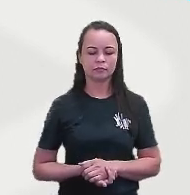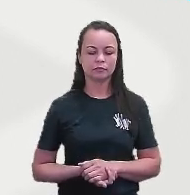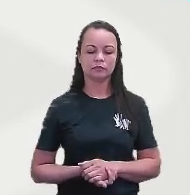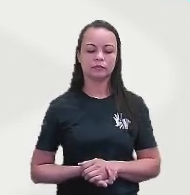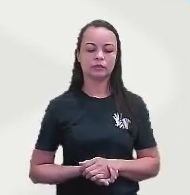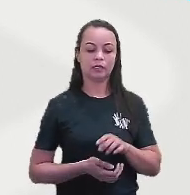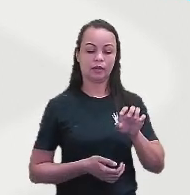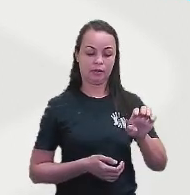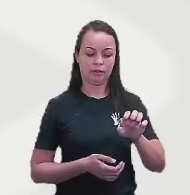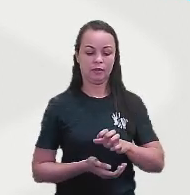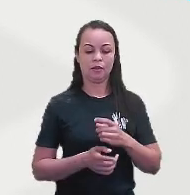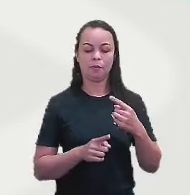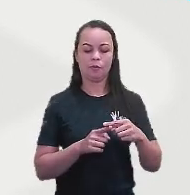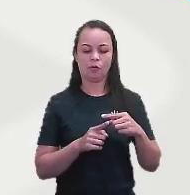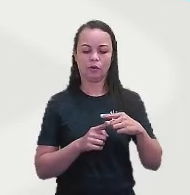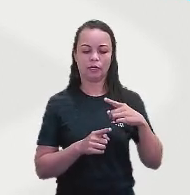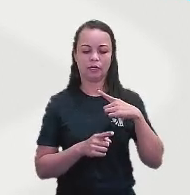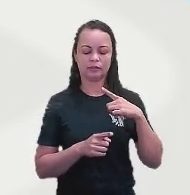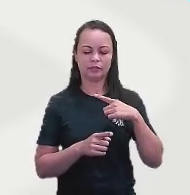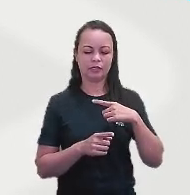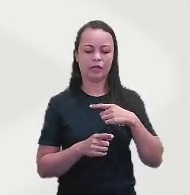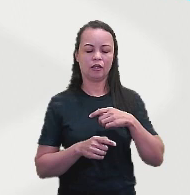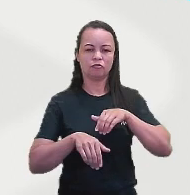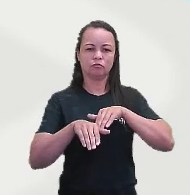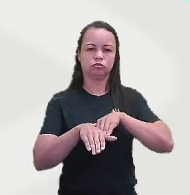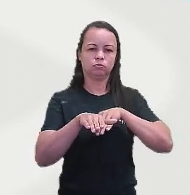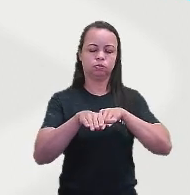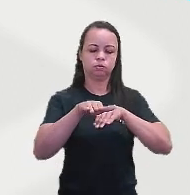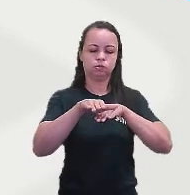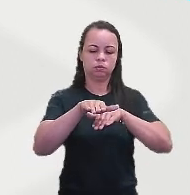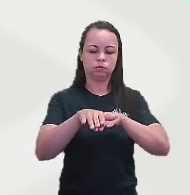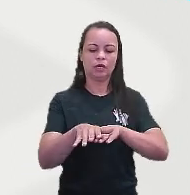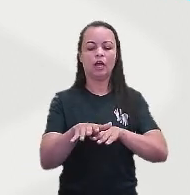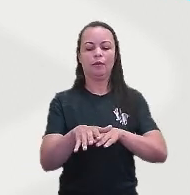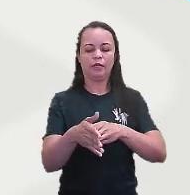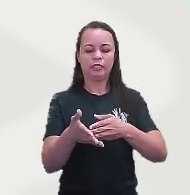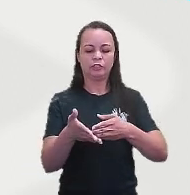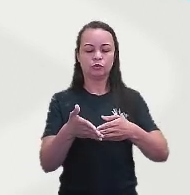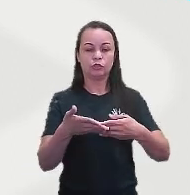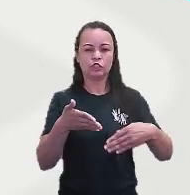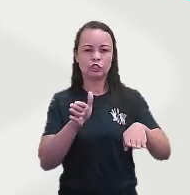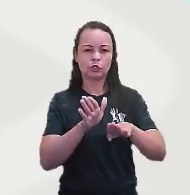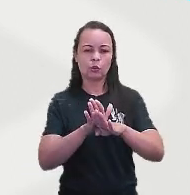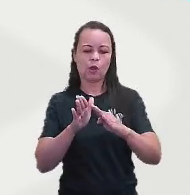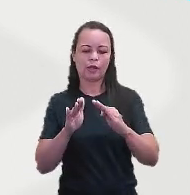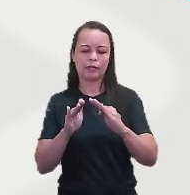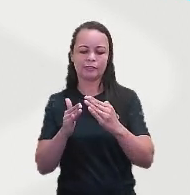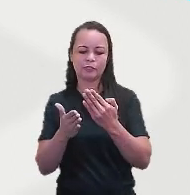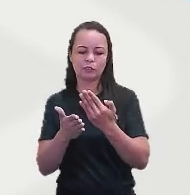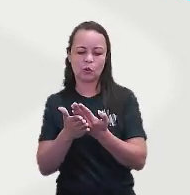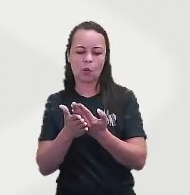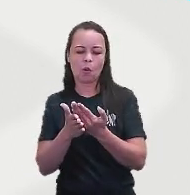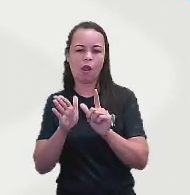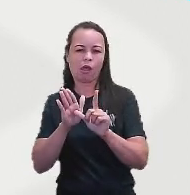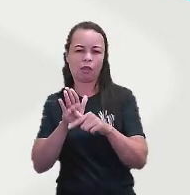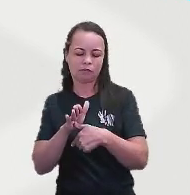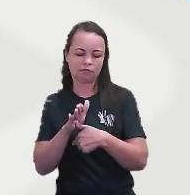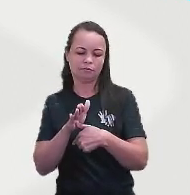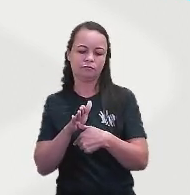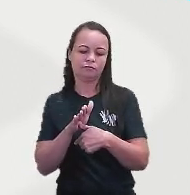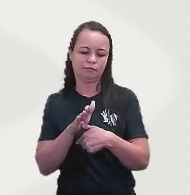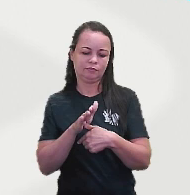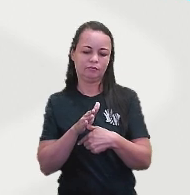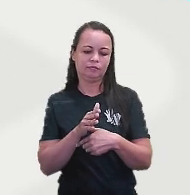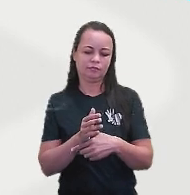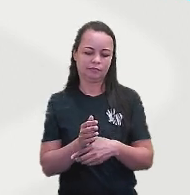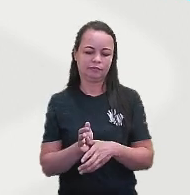Porque houve um engarrafamento, chegou atrasado ao colégio. Sim, aí está explicando o motivo dele ter chegado atrasado no colégio, né?